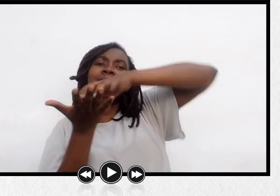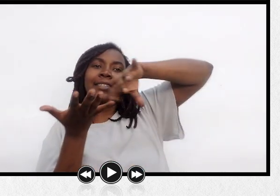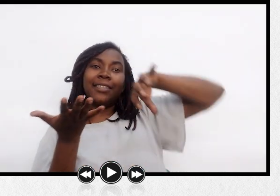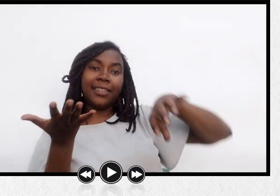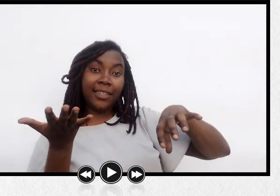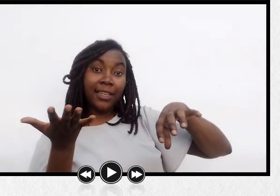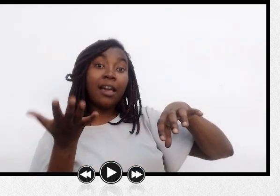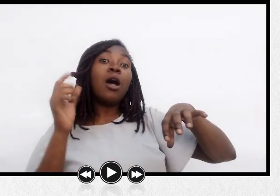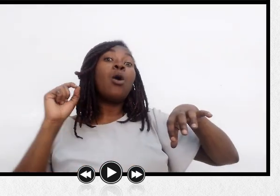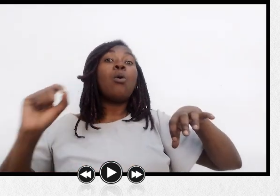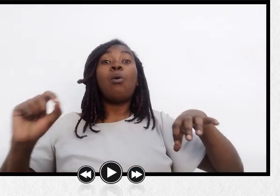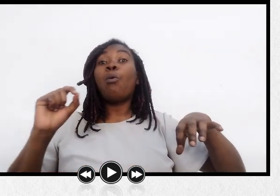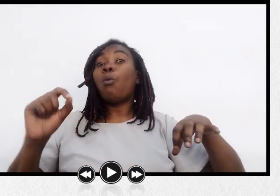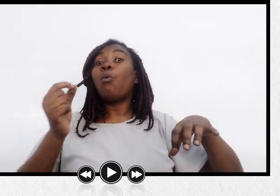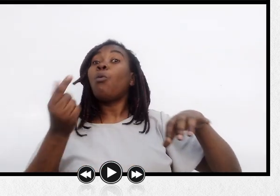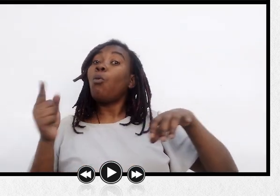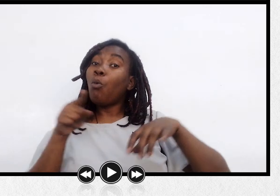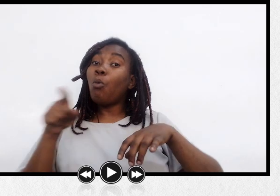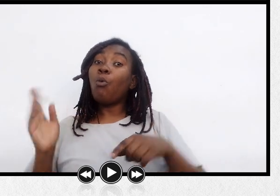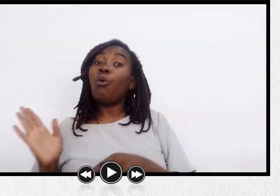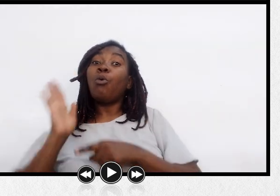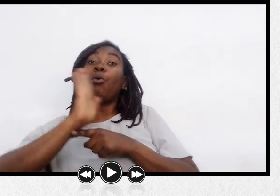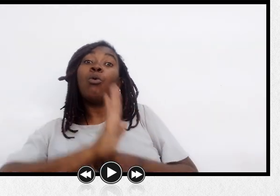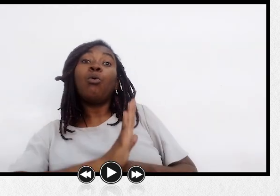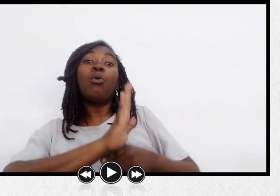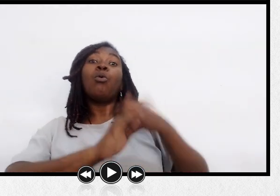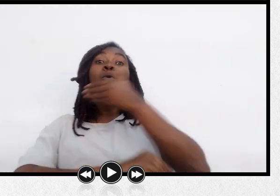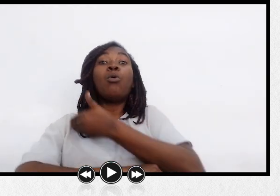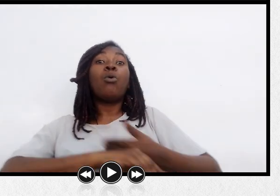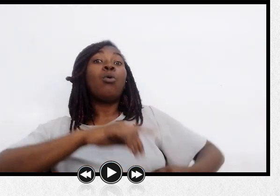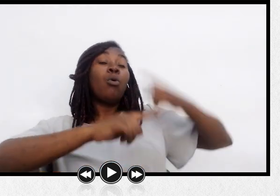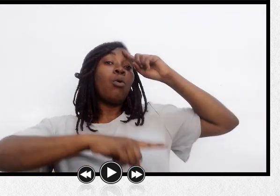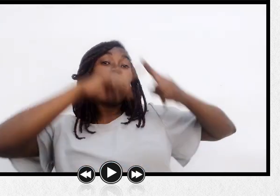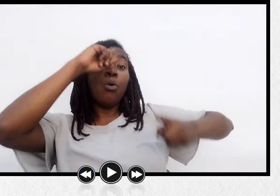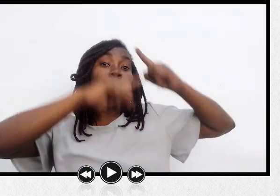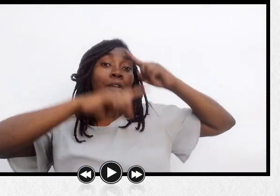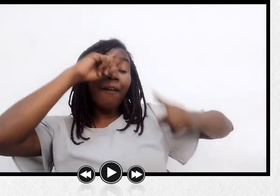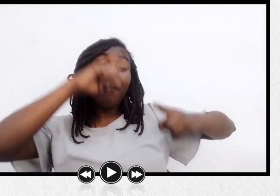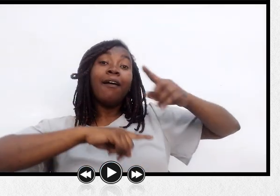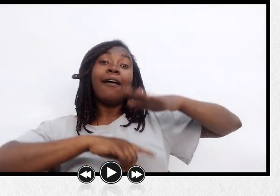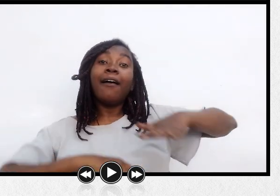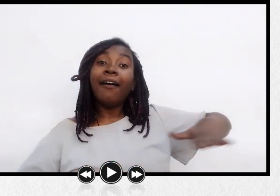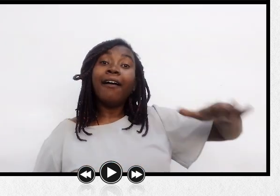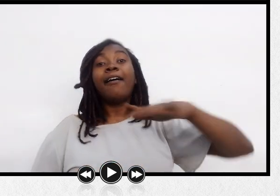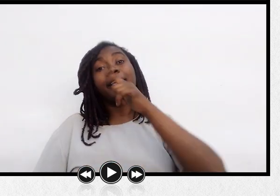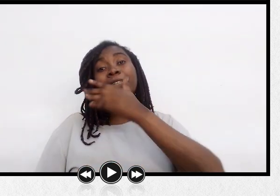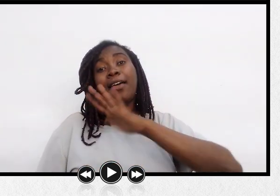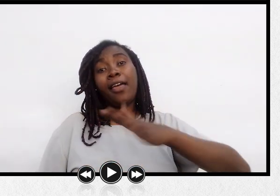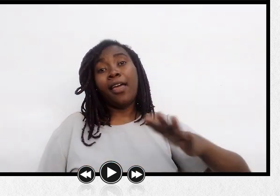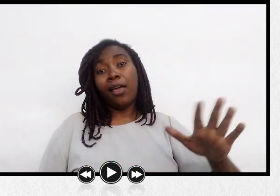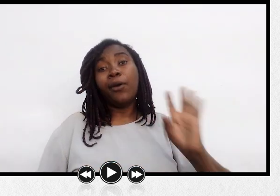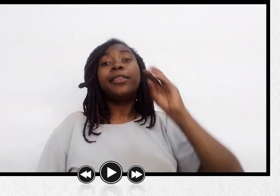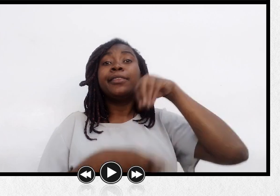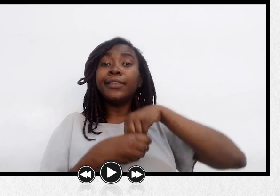descentralizados, que eles contribuem na governança das águas, dentro do